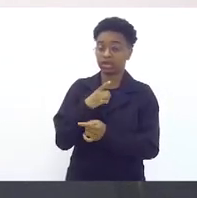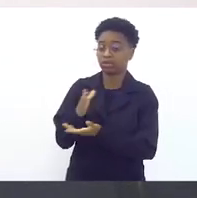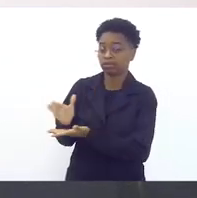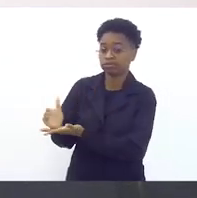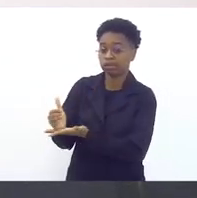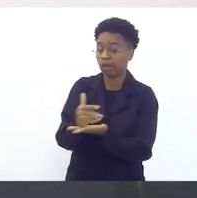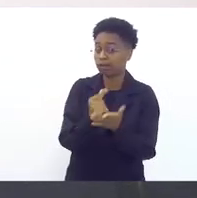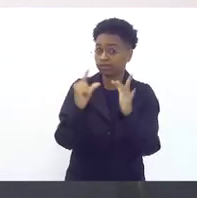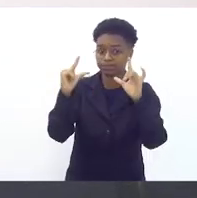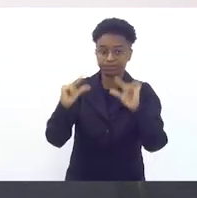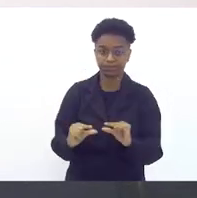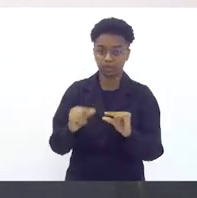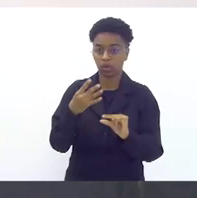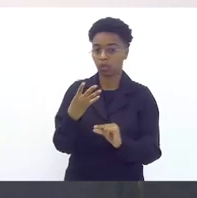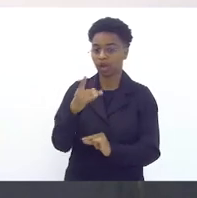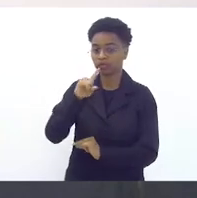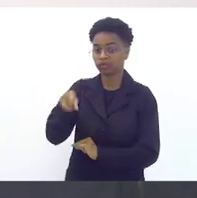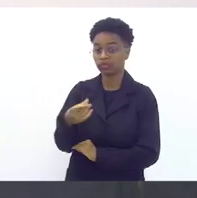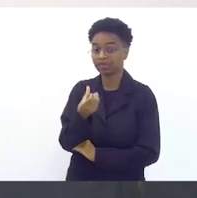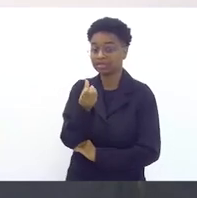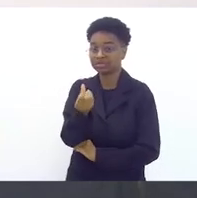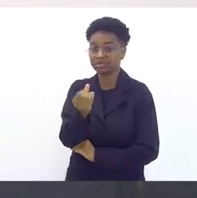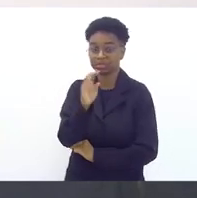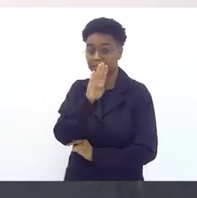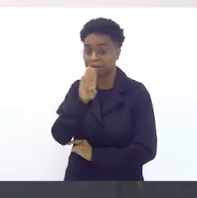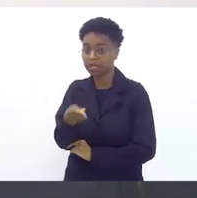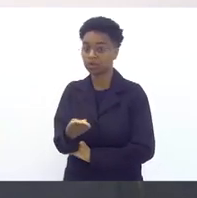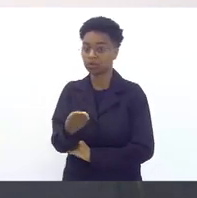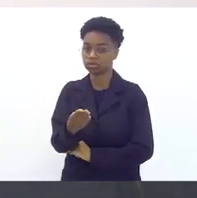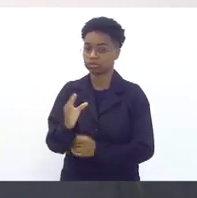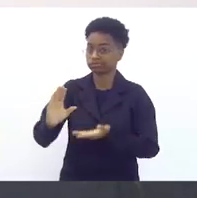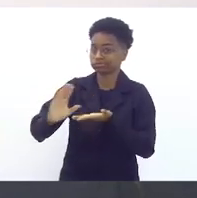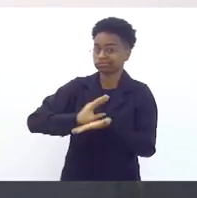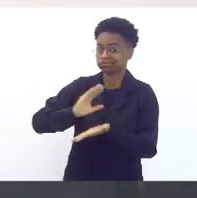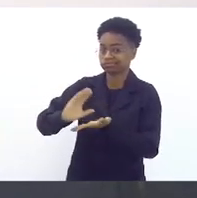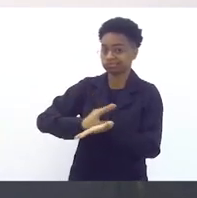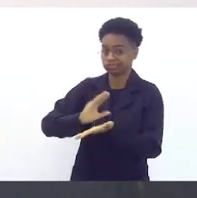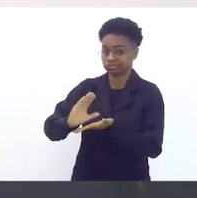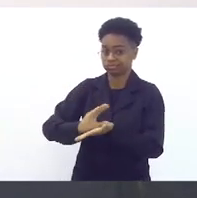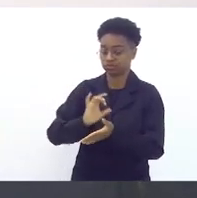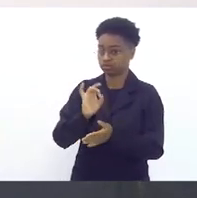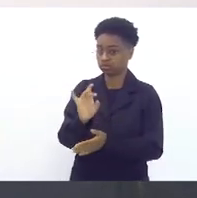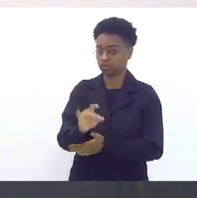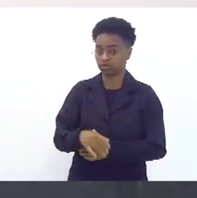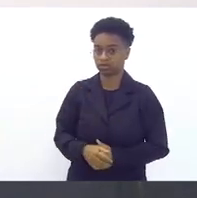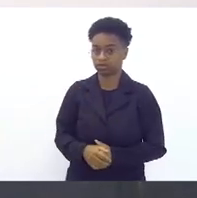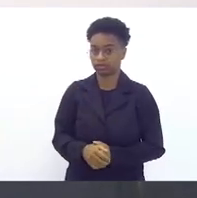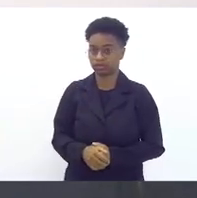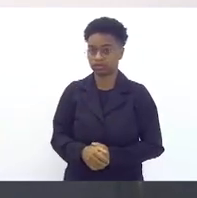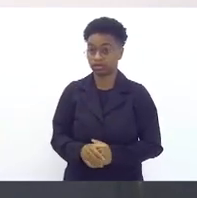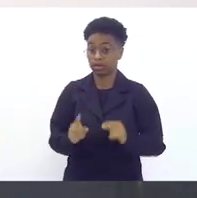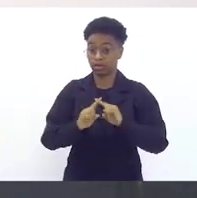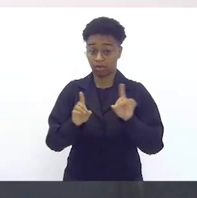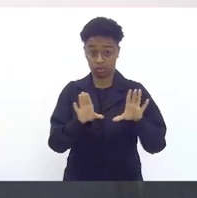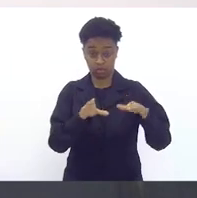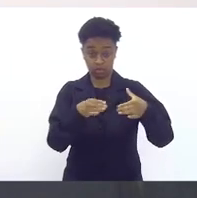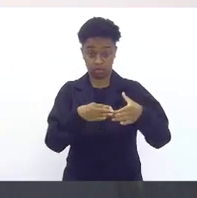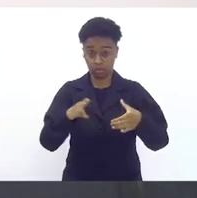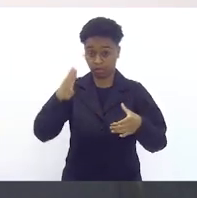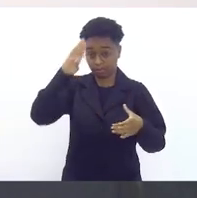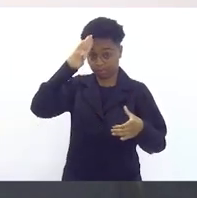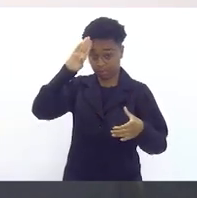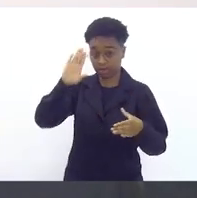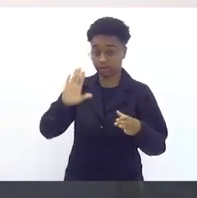22, 4,6 bilhões de reais. Manos militares, feito pela